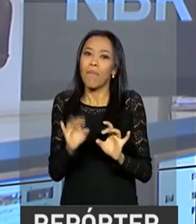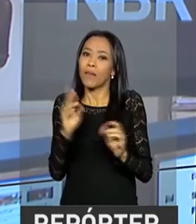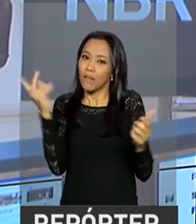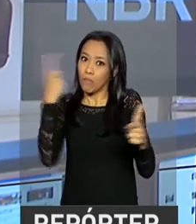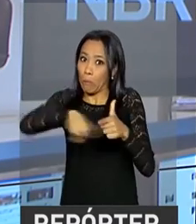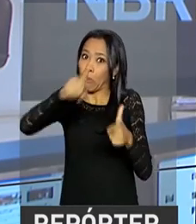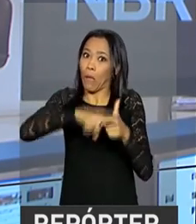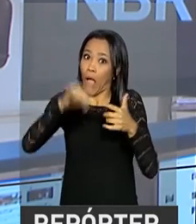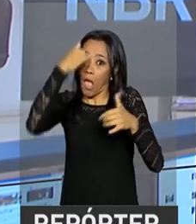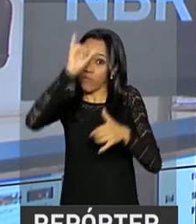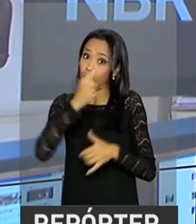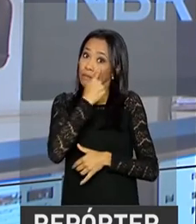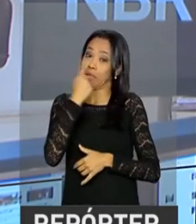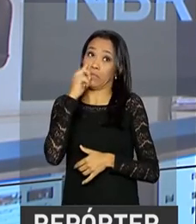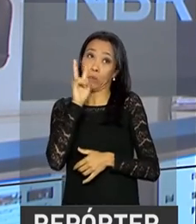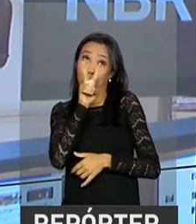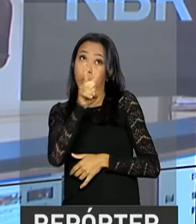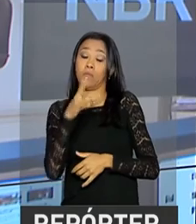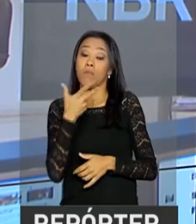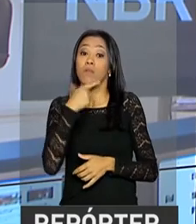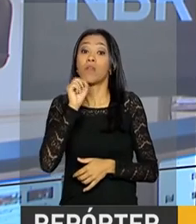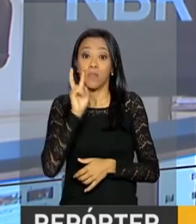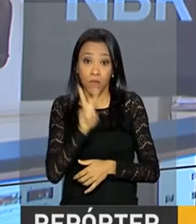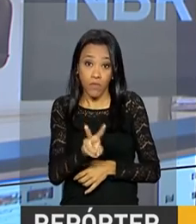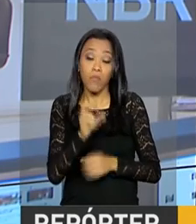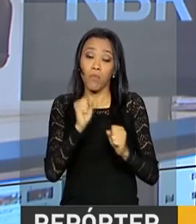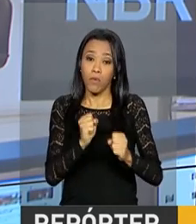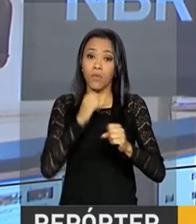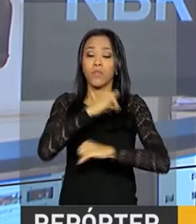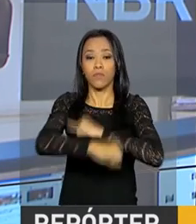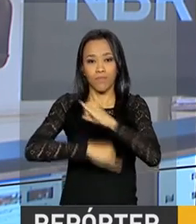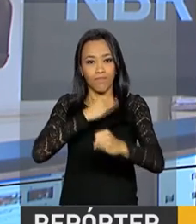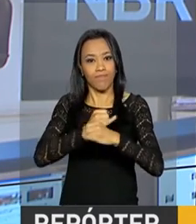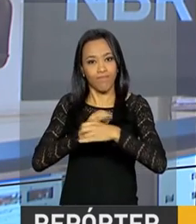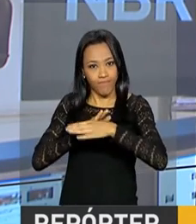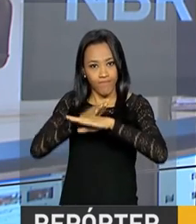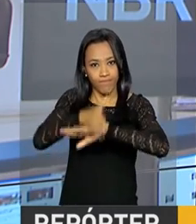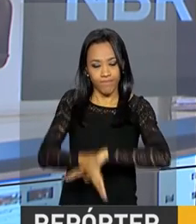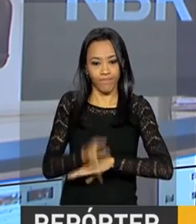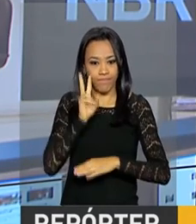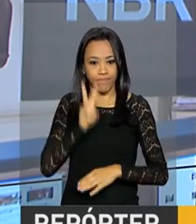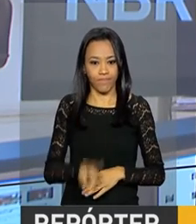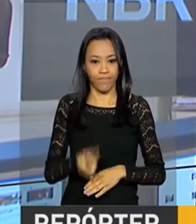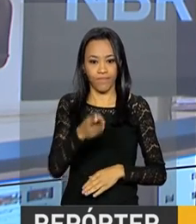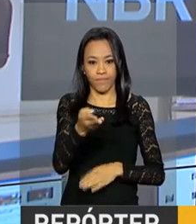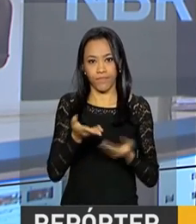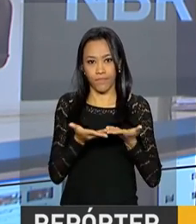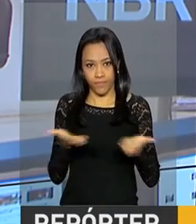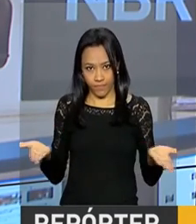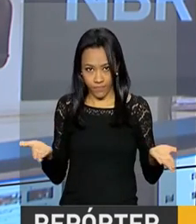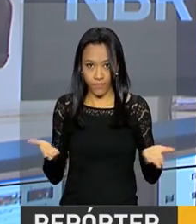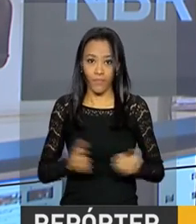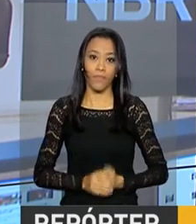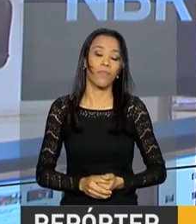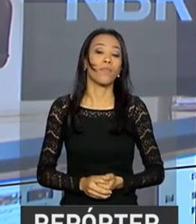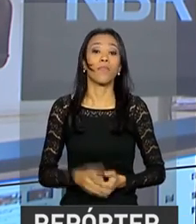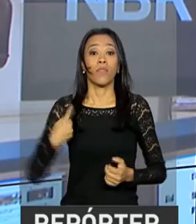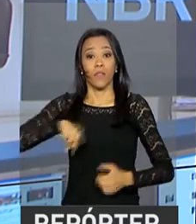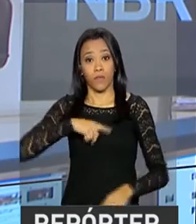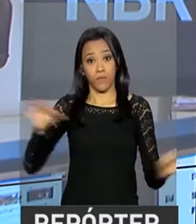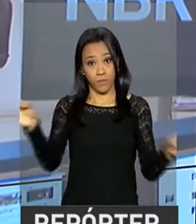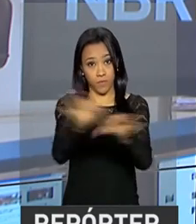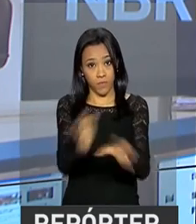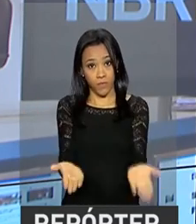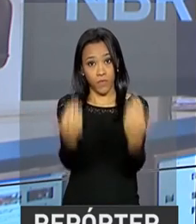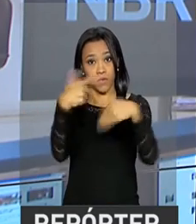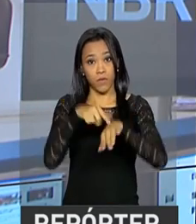danificar a visão mas quem quiser assistir pode acessar o site do observatório nacional nós ficamos por